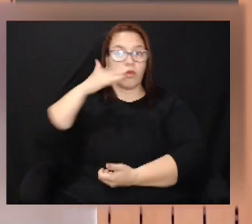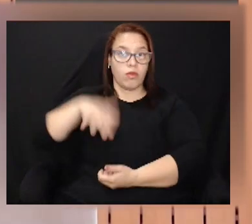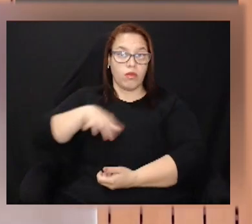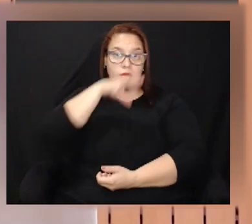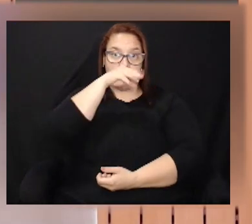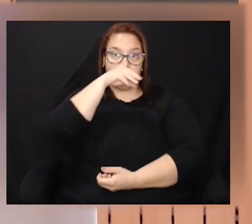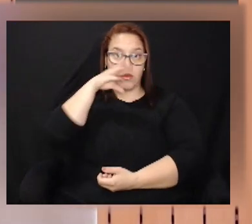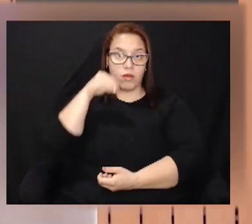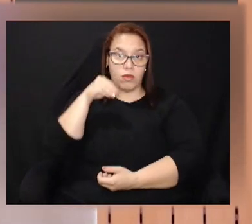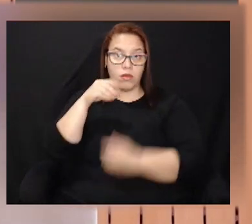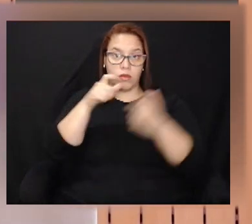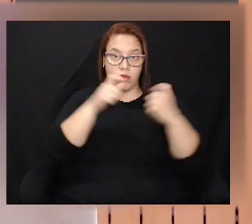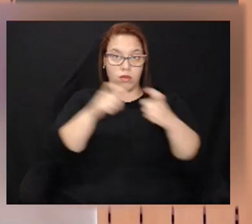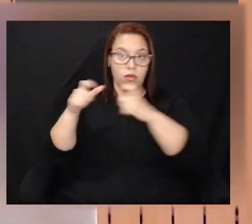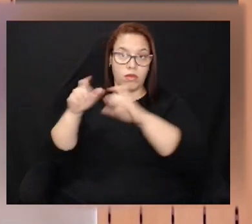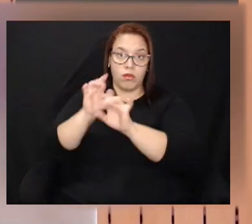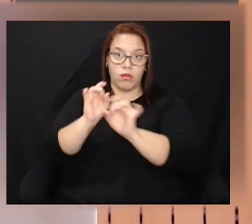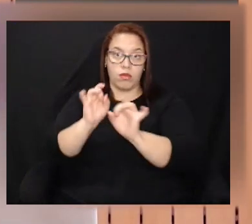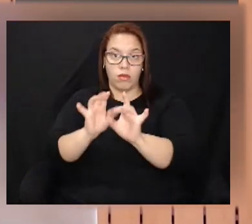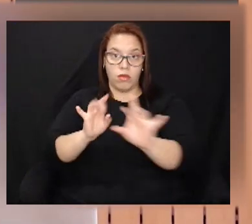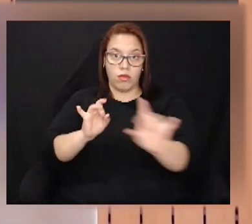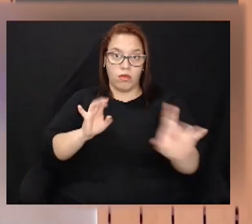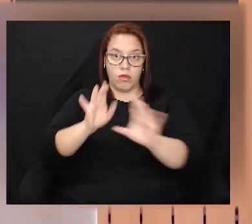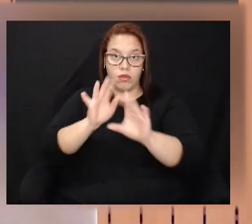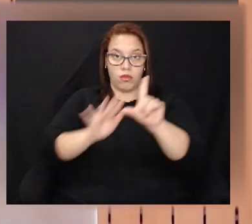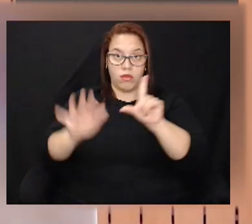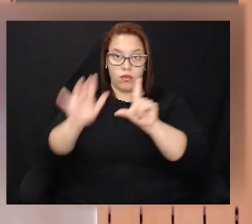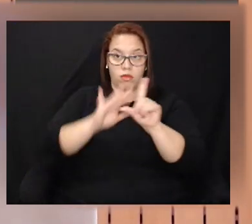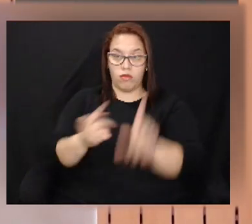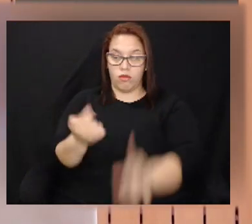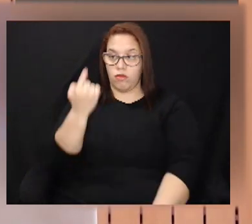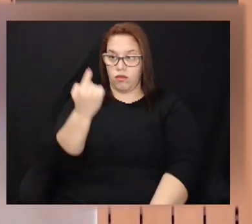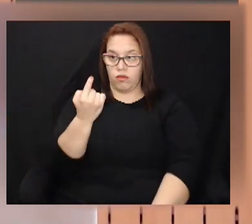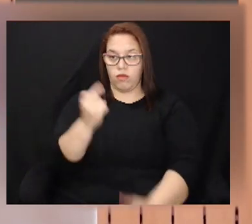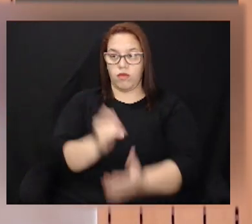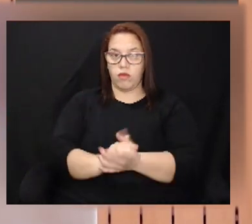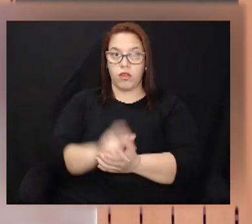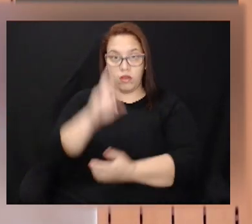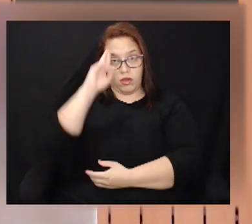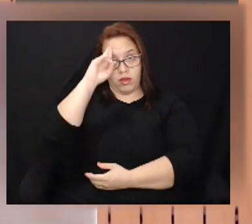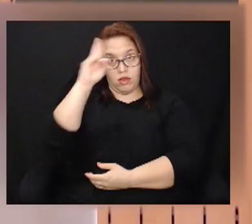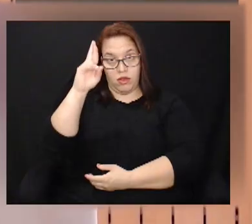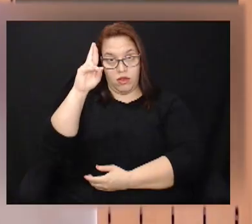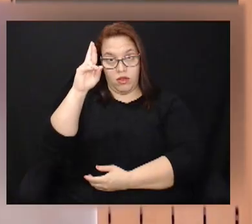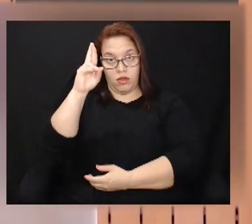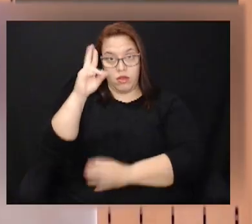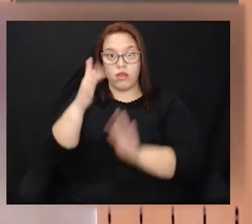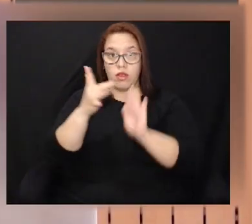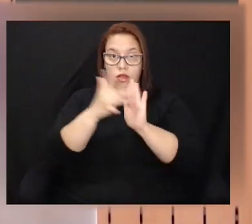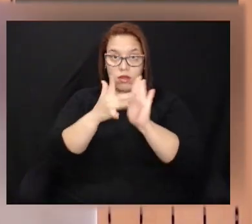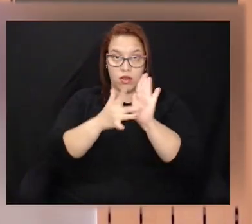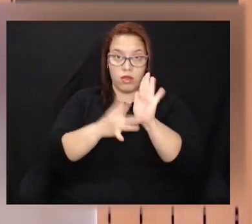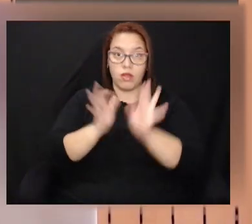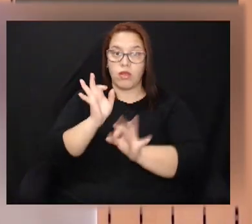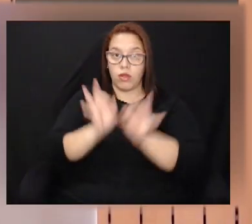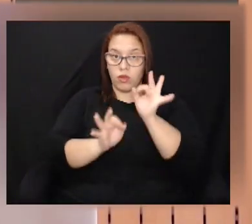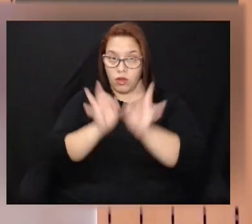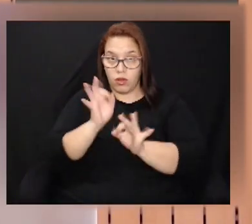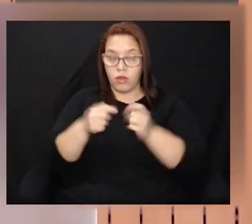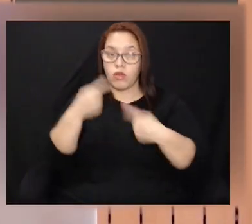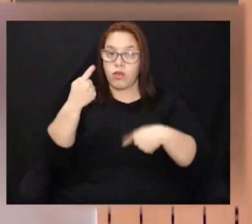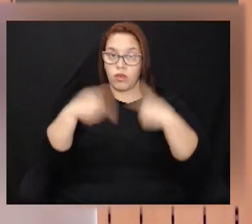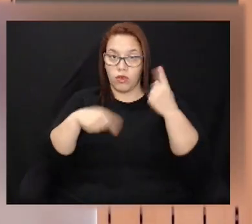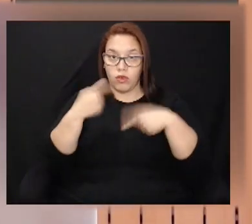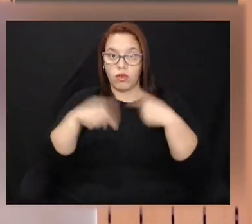ambientes digitais. Então, eu vi que um dos pontos que o senhor colocou na pauta era justamente a discussão de